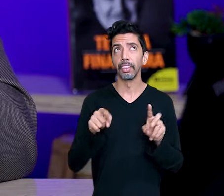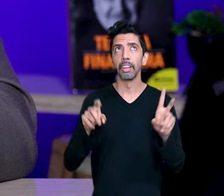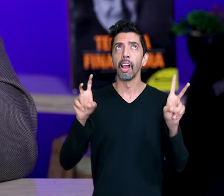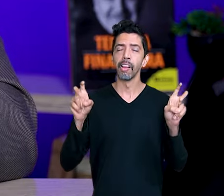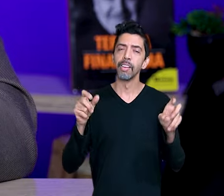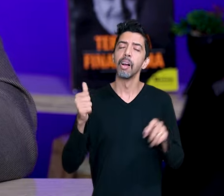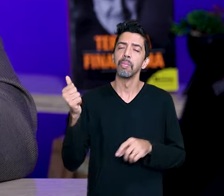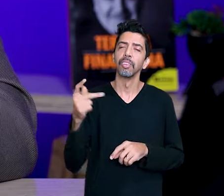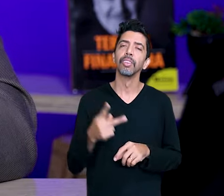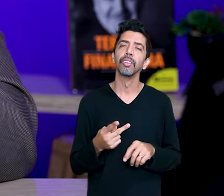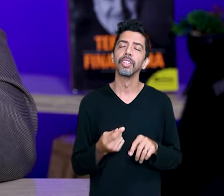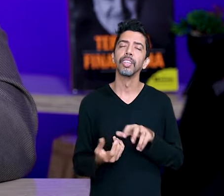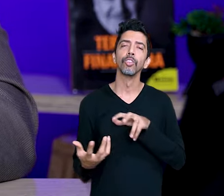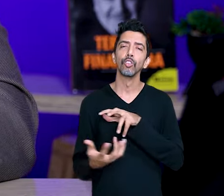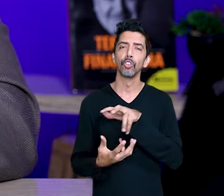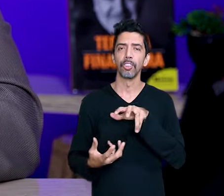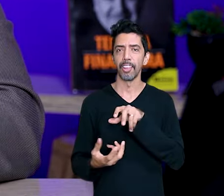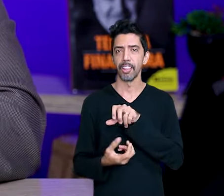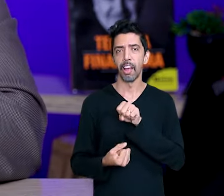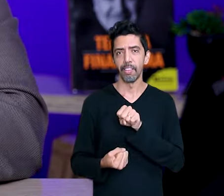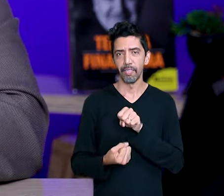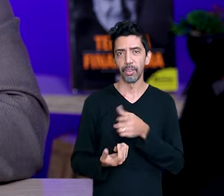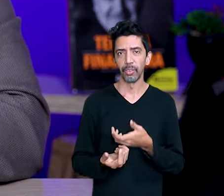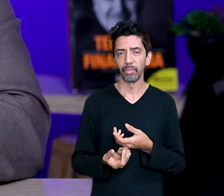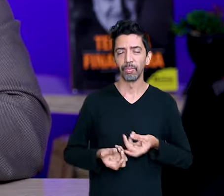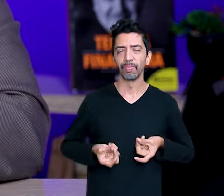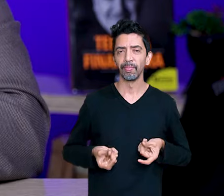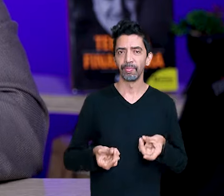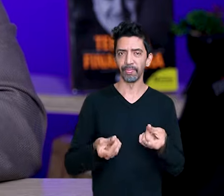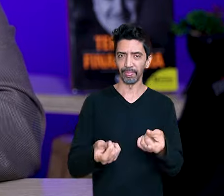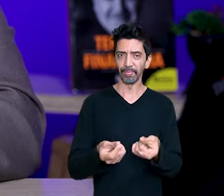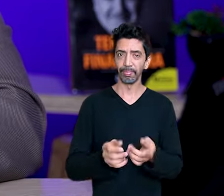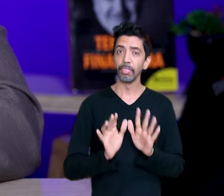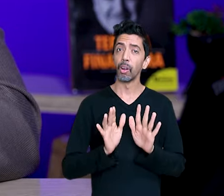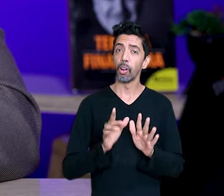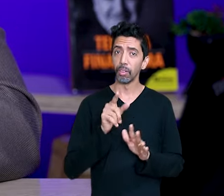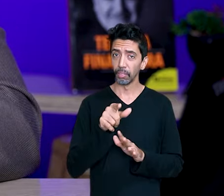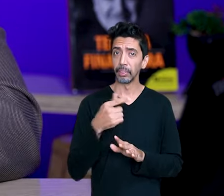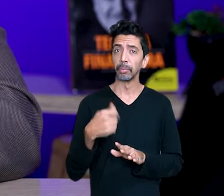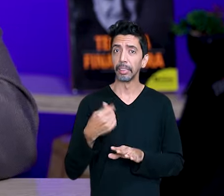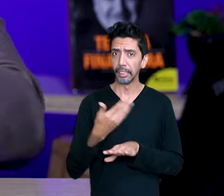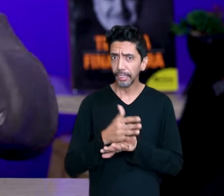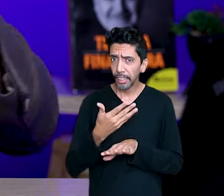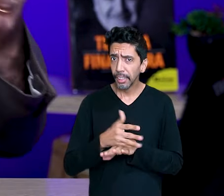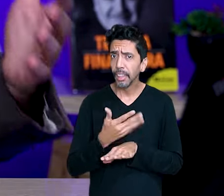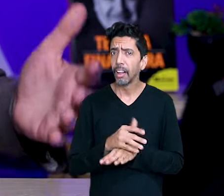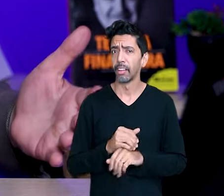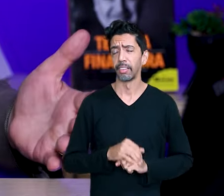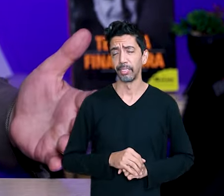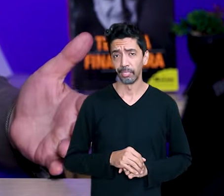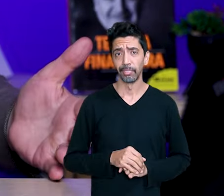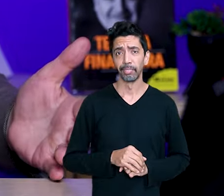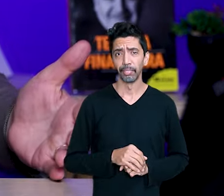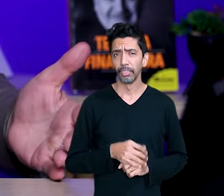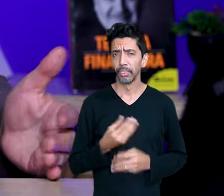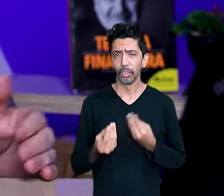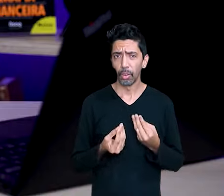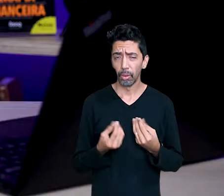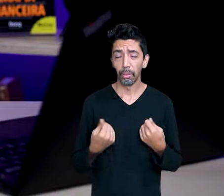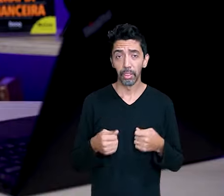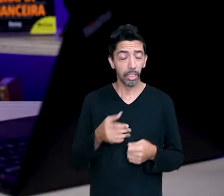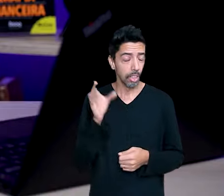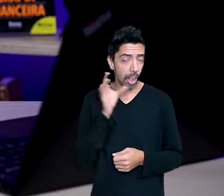sustentável. E olha só, hein? Nós precisamos fazer a lição de casa. E para fazer a lição de casa, eu preciso começar o quanto